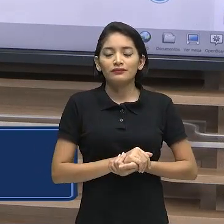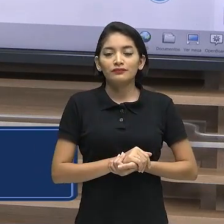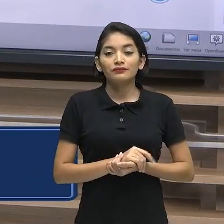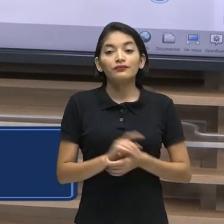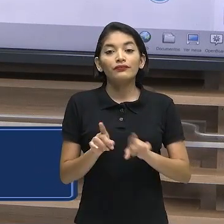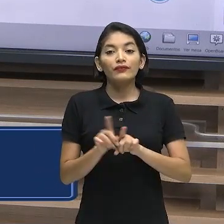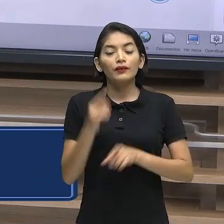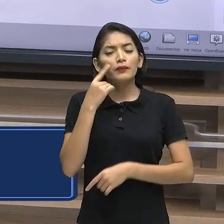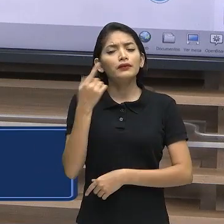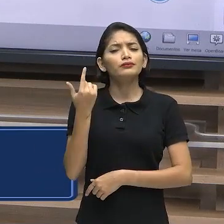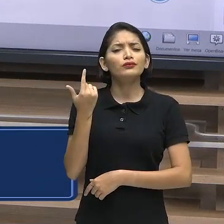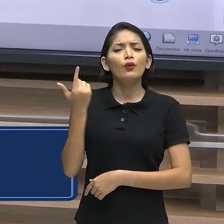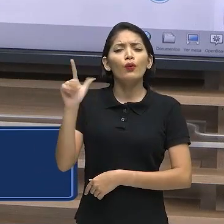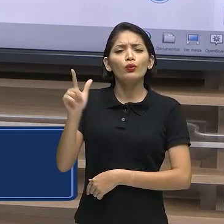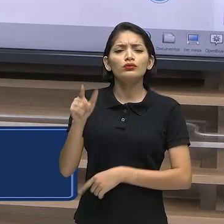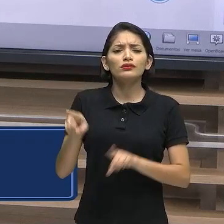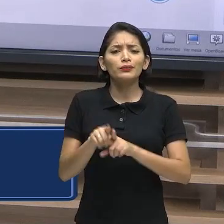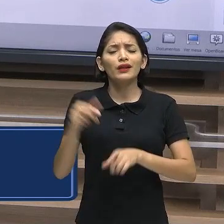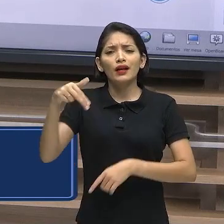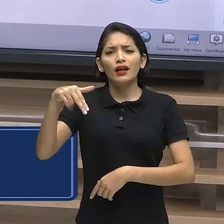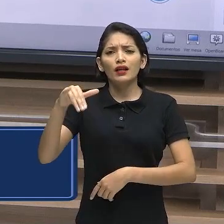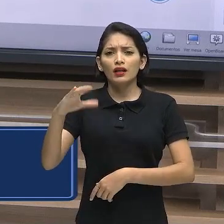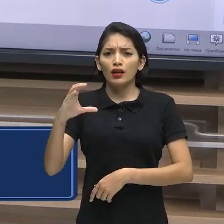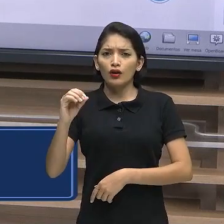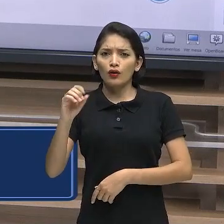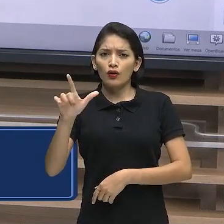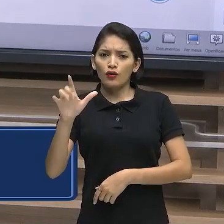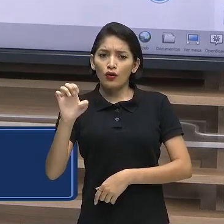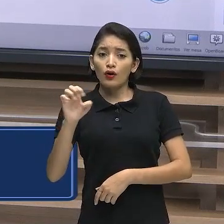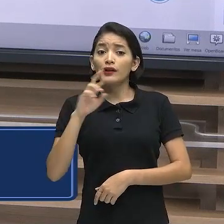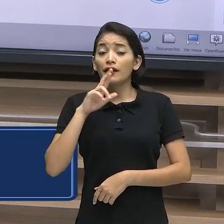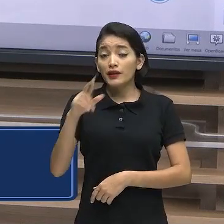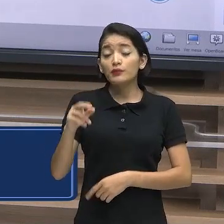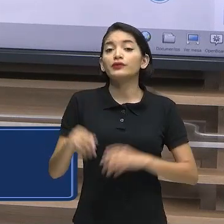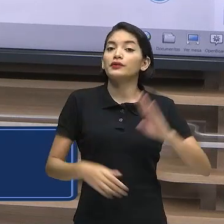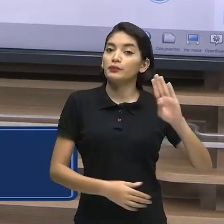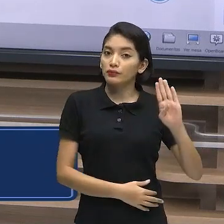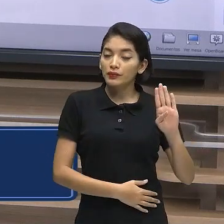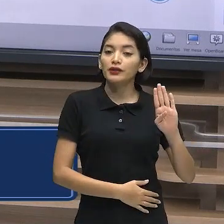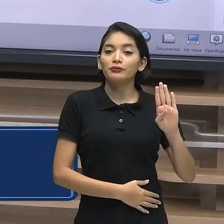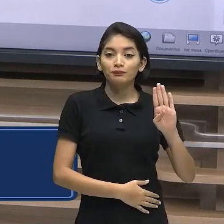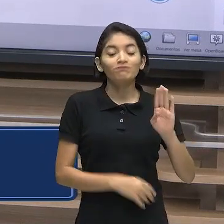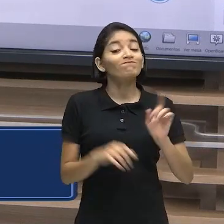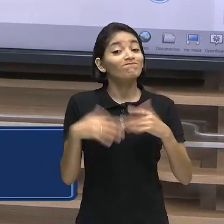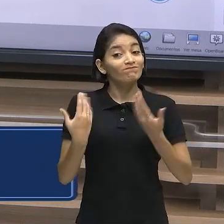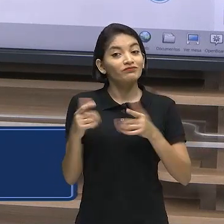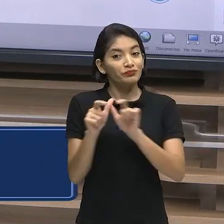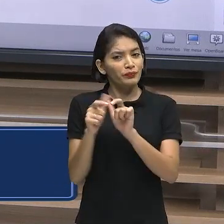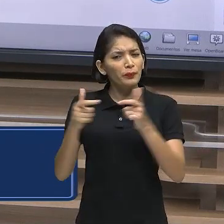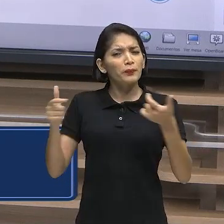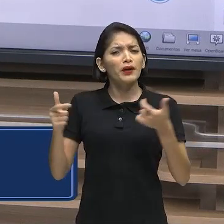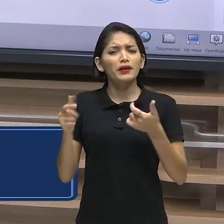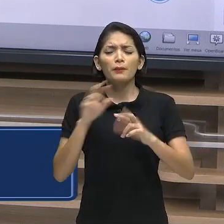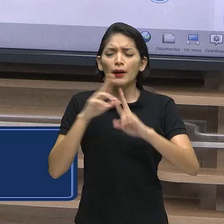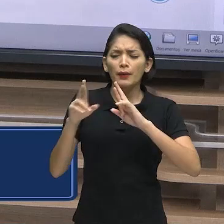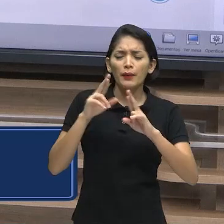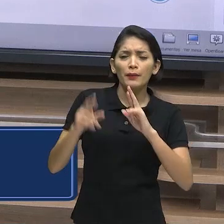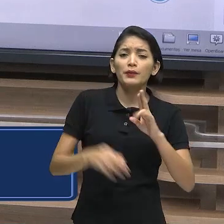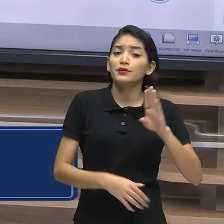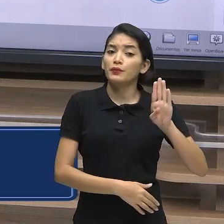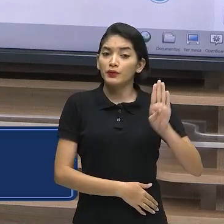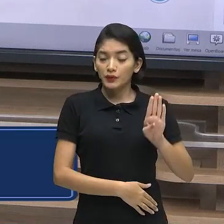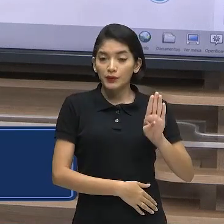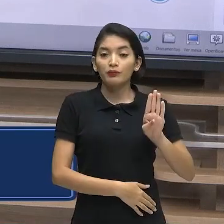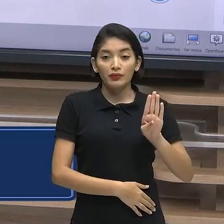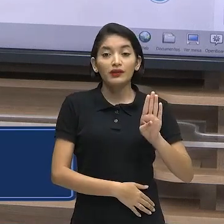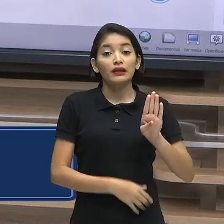mais alguém? Temos a Nicole, né? A Nicole também marcou a letra B. Então a grande maioria aí está marcando a letra B na questão 2.